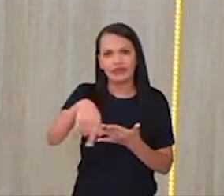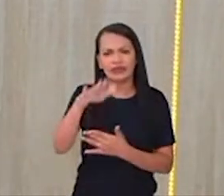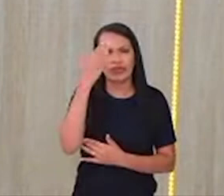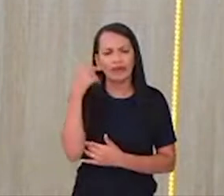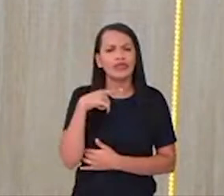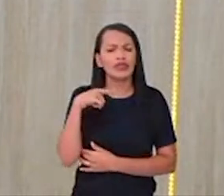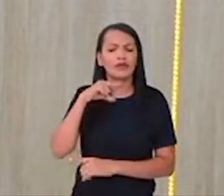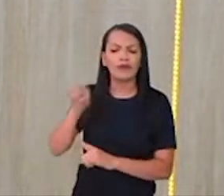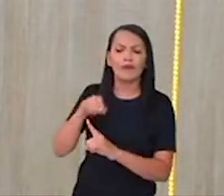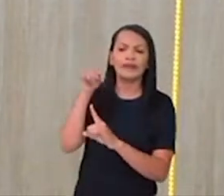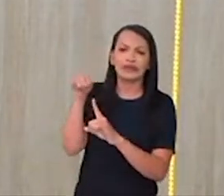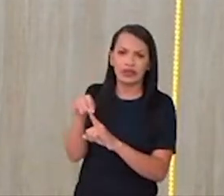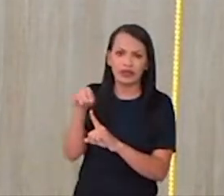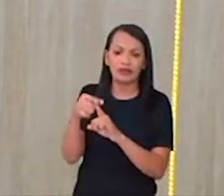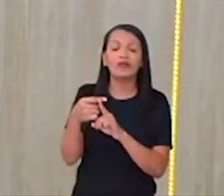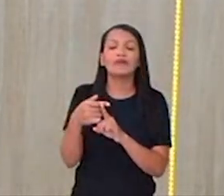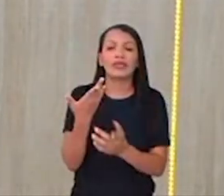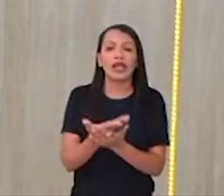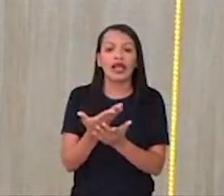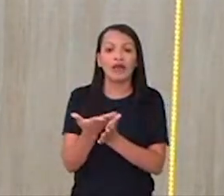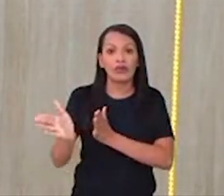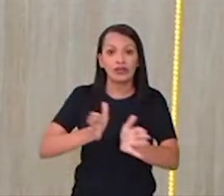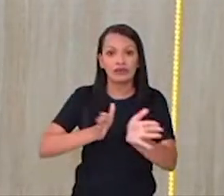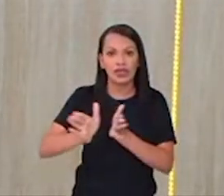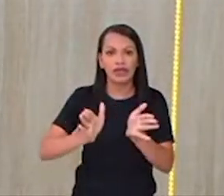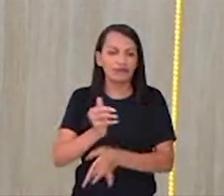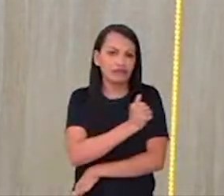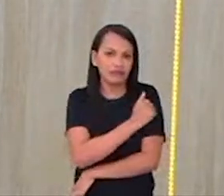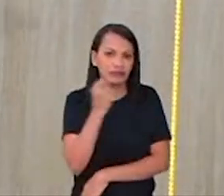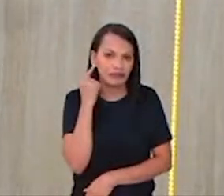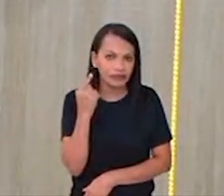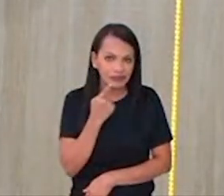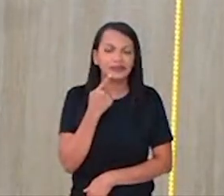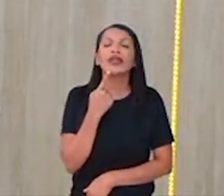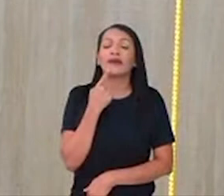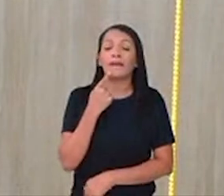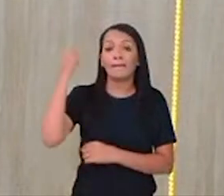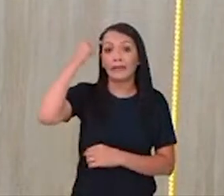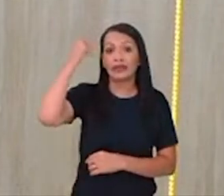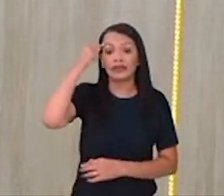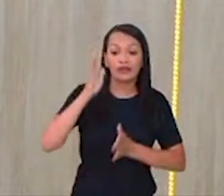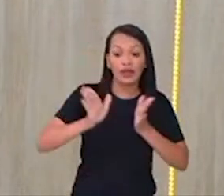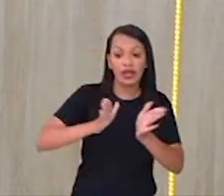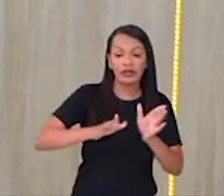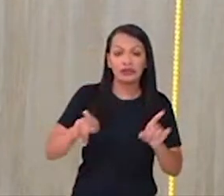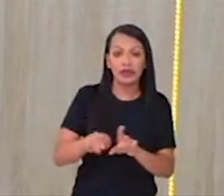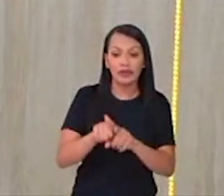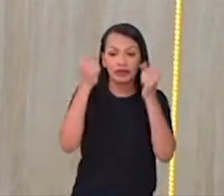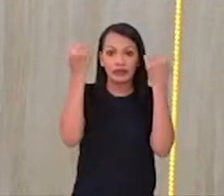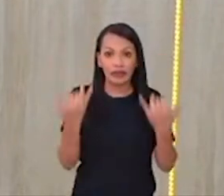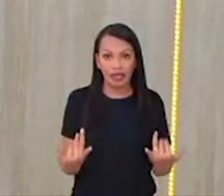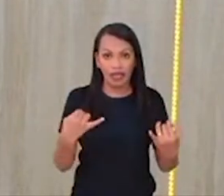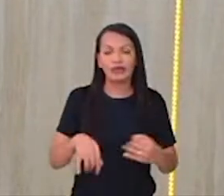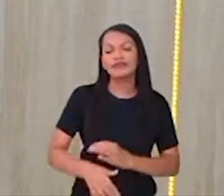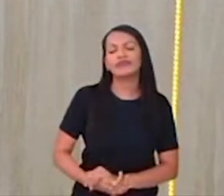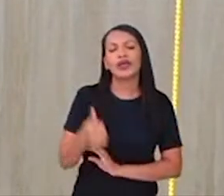o objetivo de tornar nossas aulas mais acessíveis. E pensando em acessibilidade, eu também vou me autodescrever.